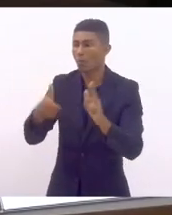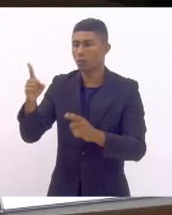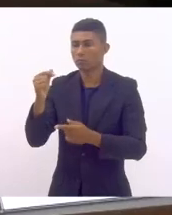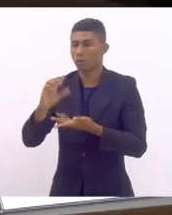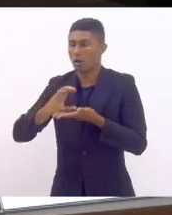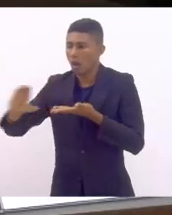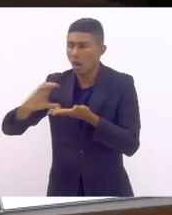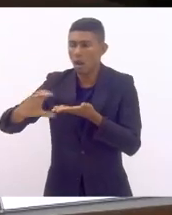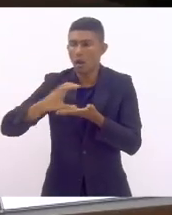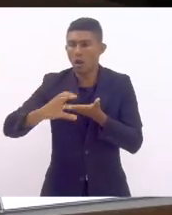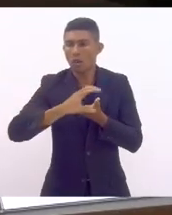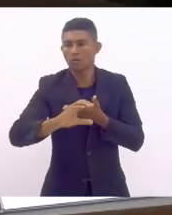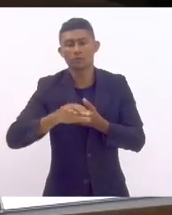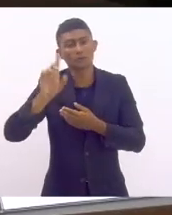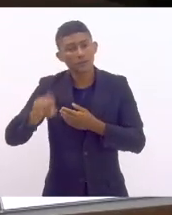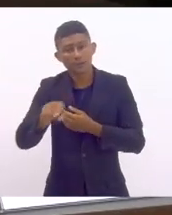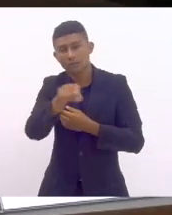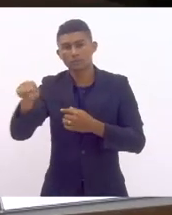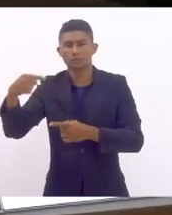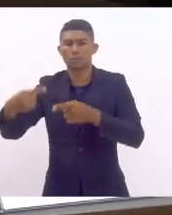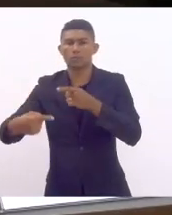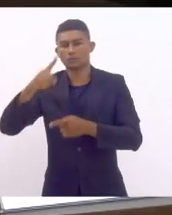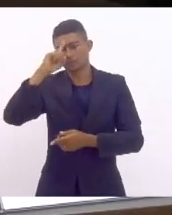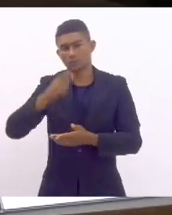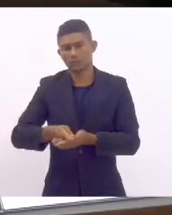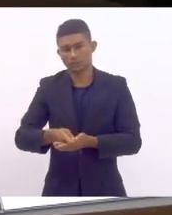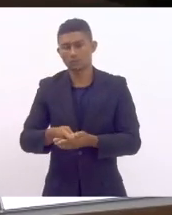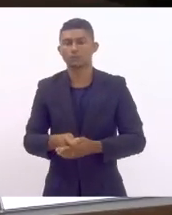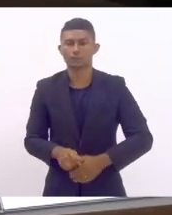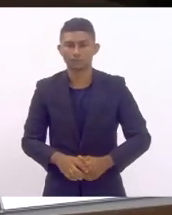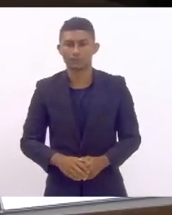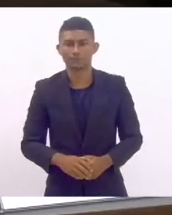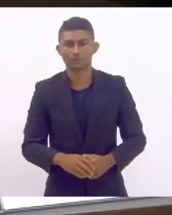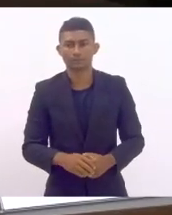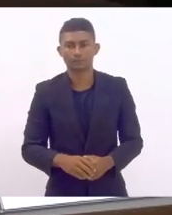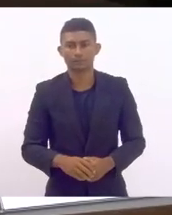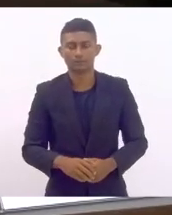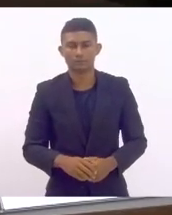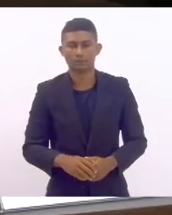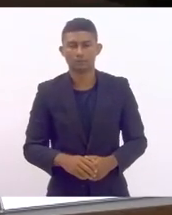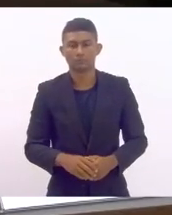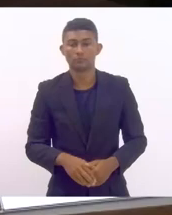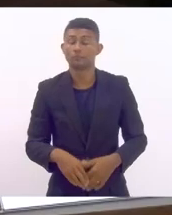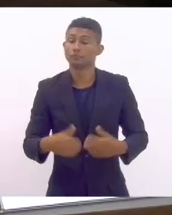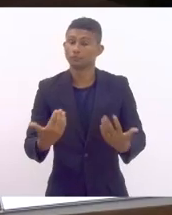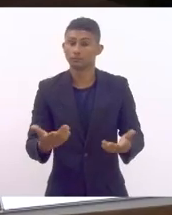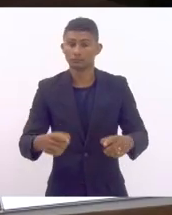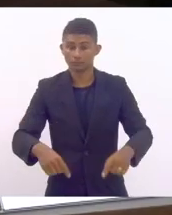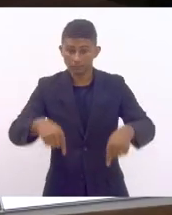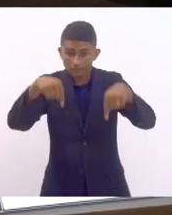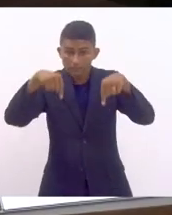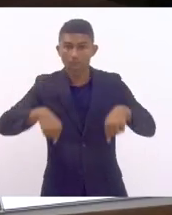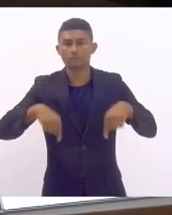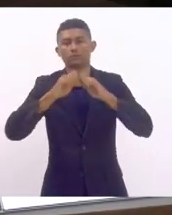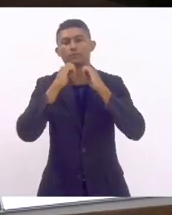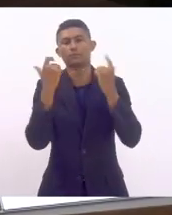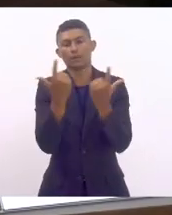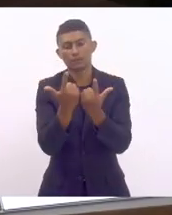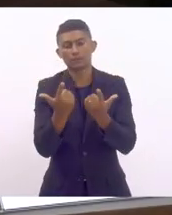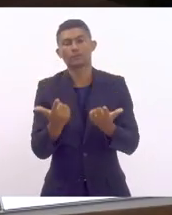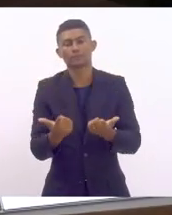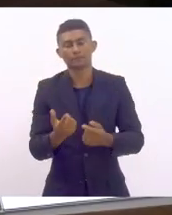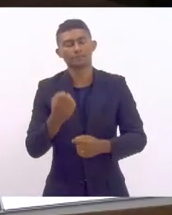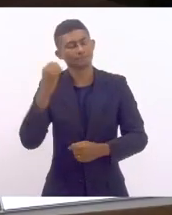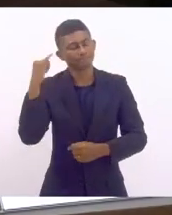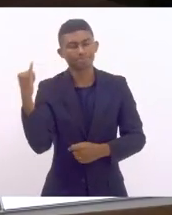uma opção política é um corte político não é um corte orçamentário e financeiro e é nessa casa política que a gente pode